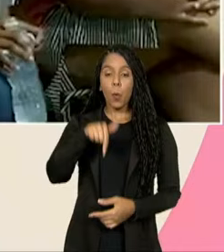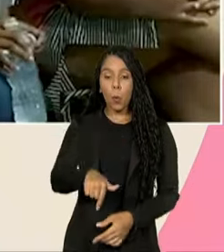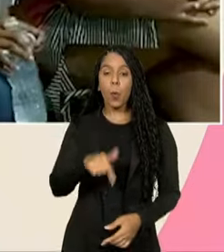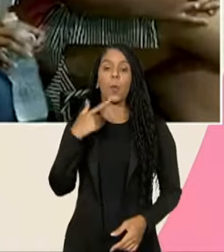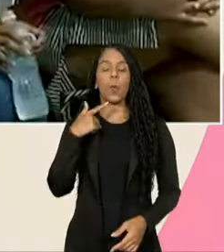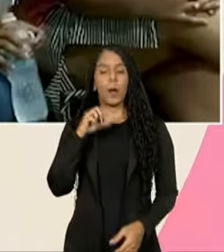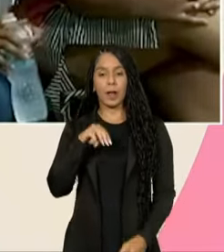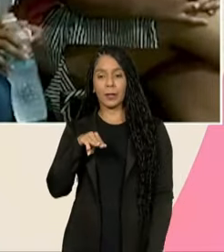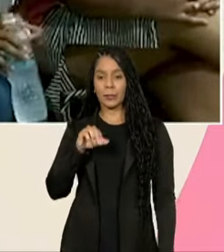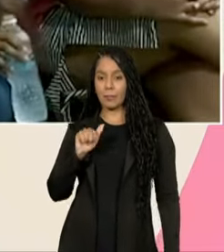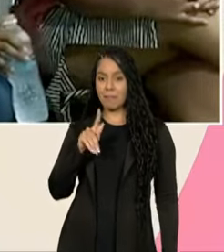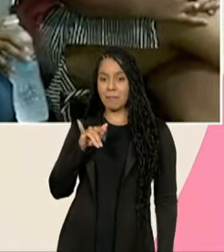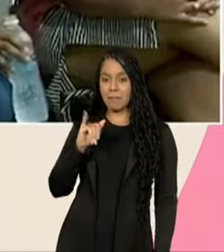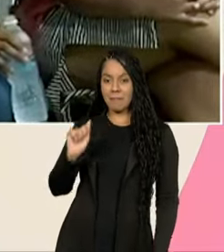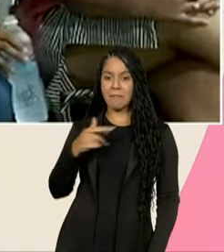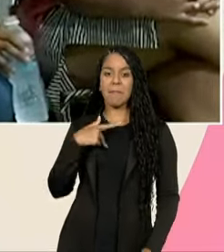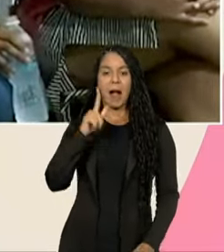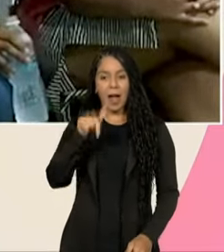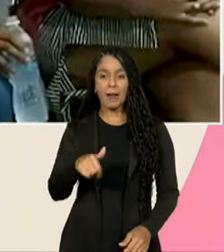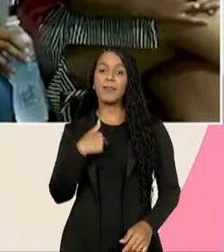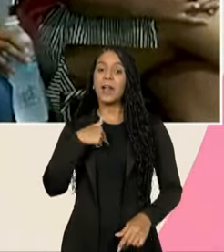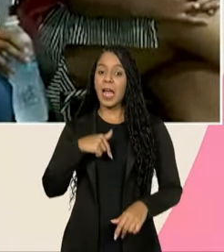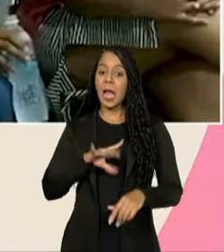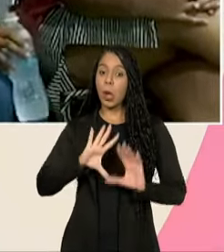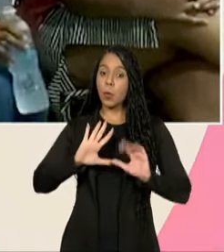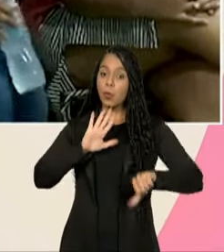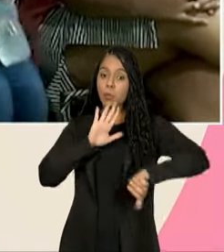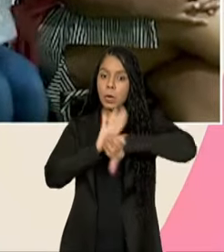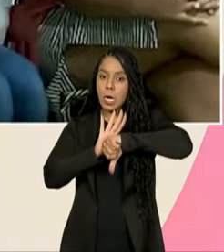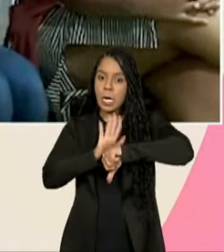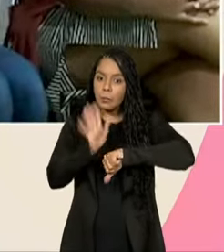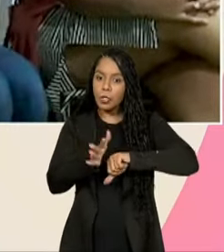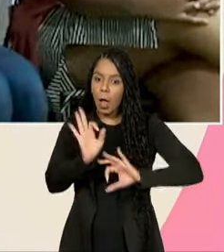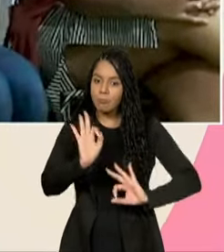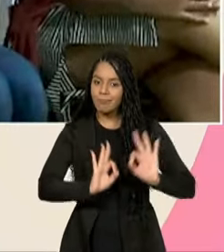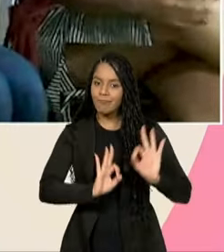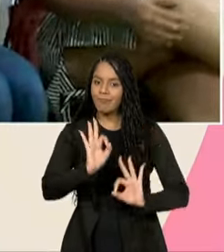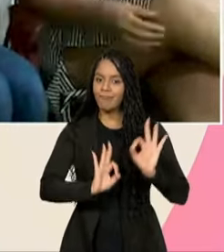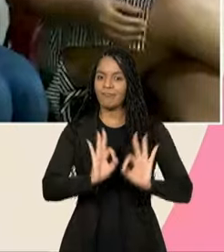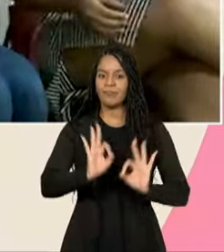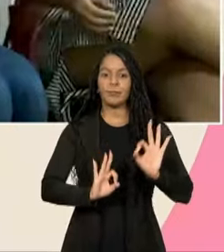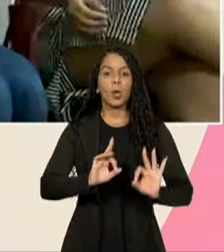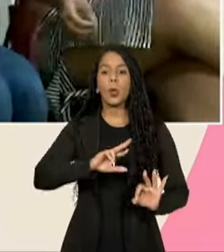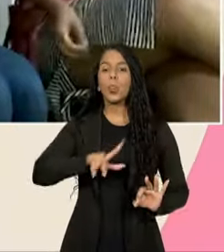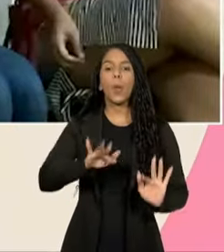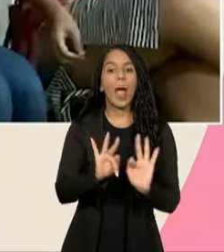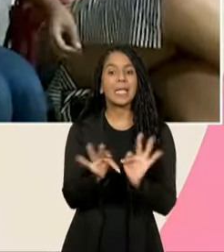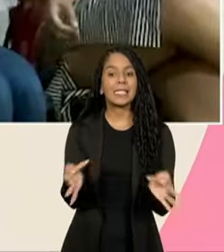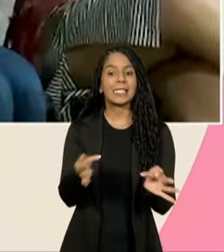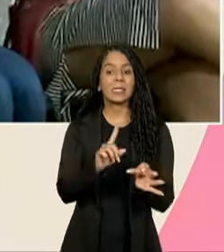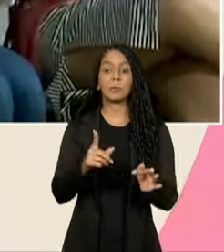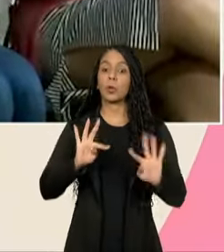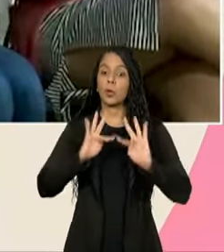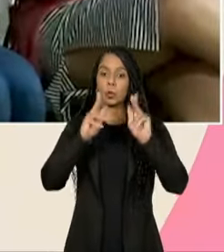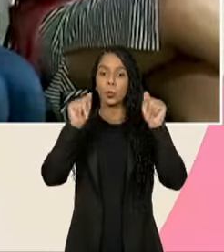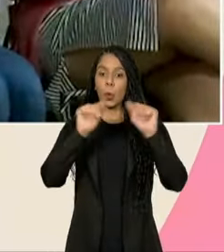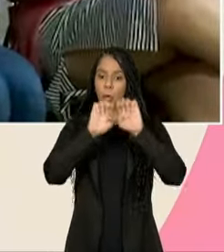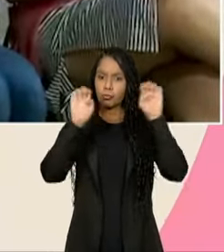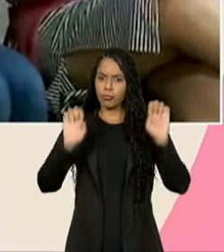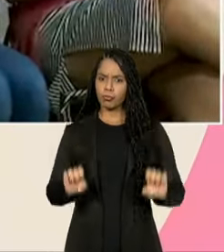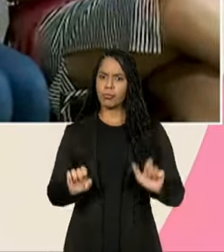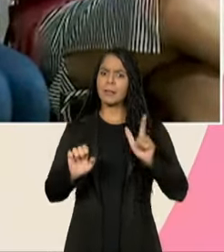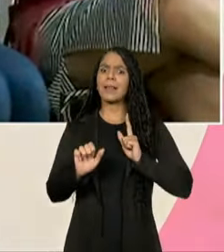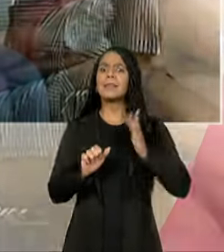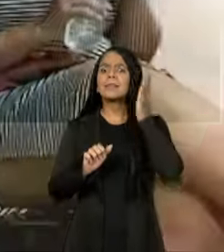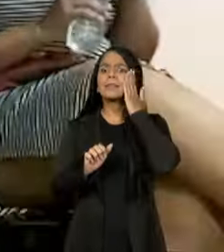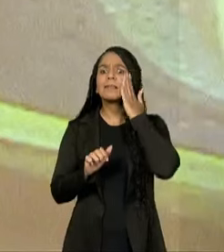é organizada, por isso crime organizado, não é uma coisa banal... Eles estão todos estruturados, eles já sabem onde tem câmera.